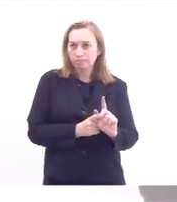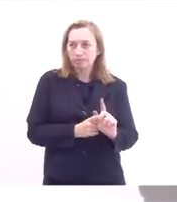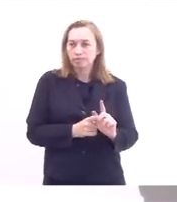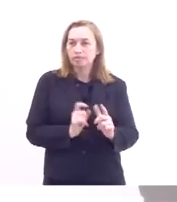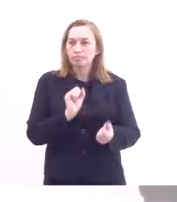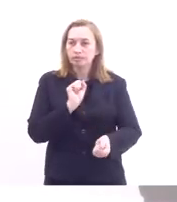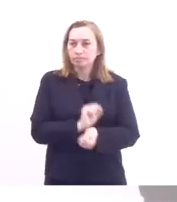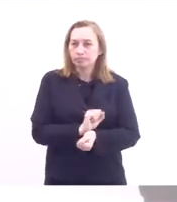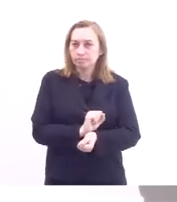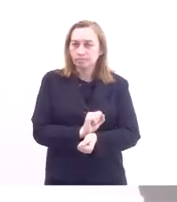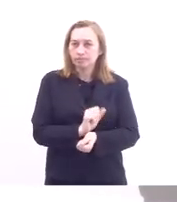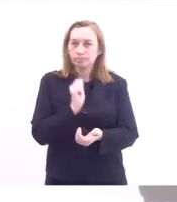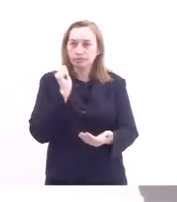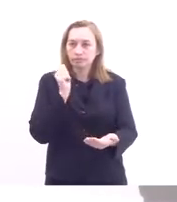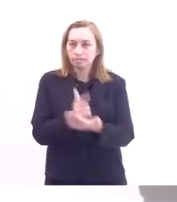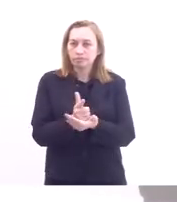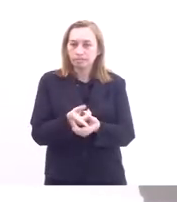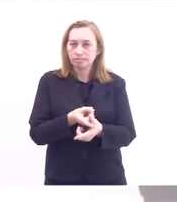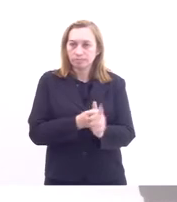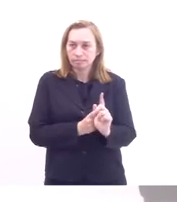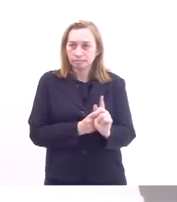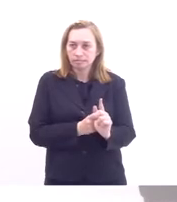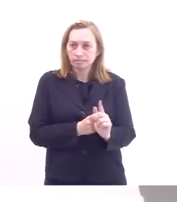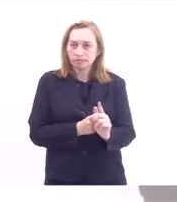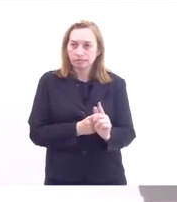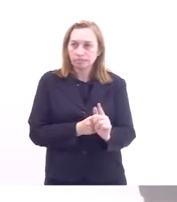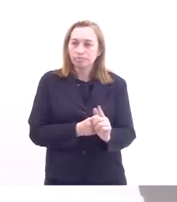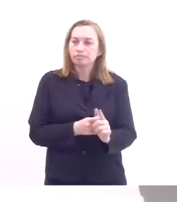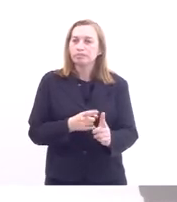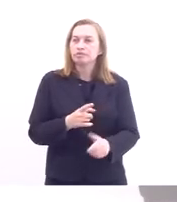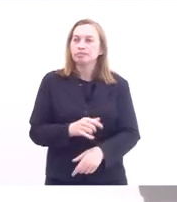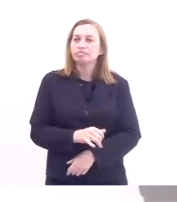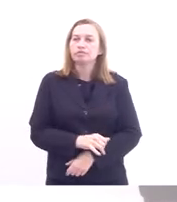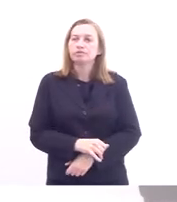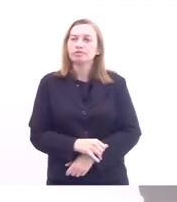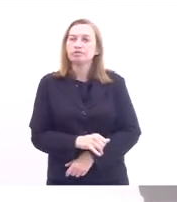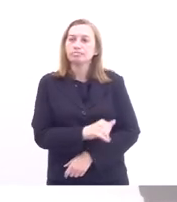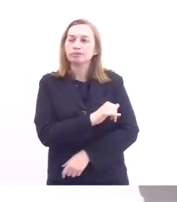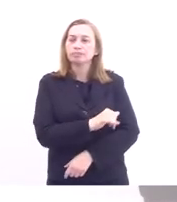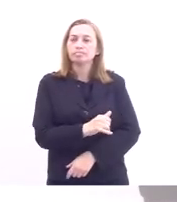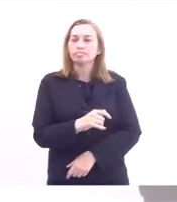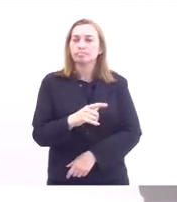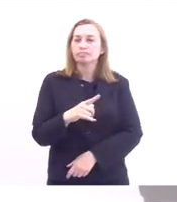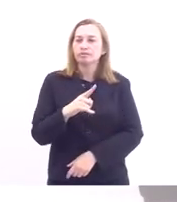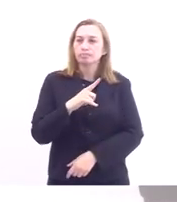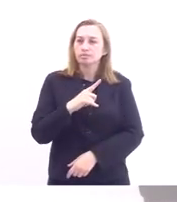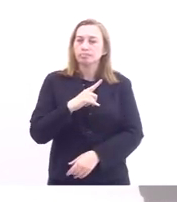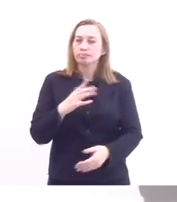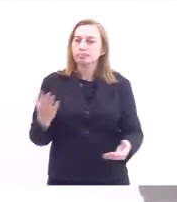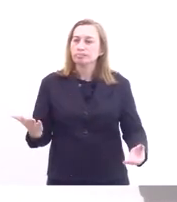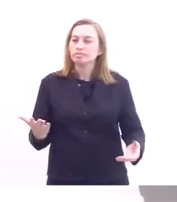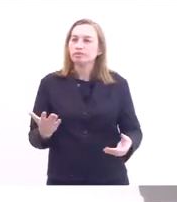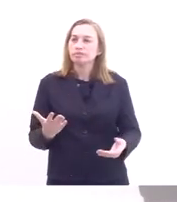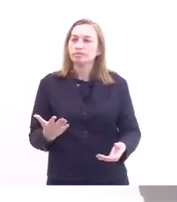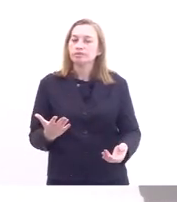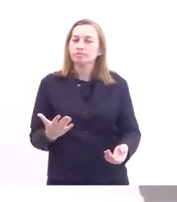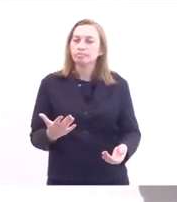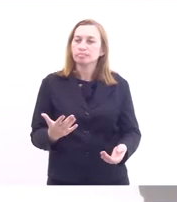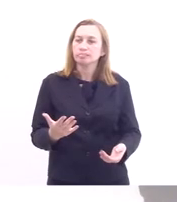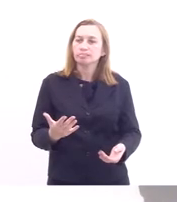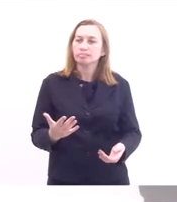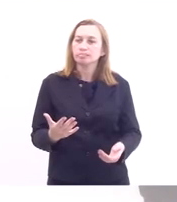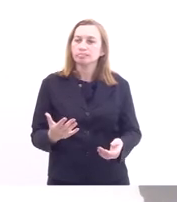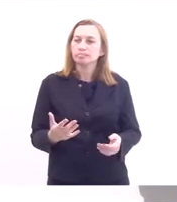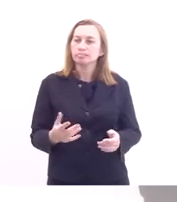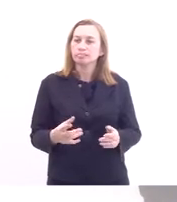suspensão do pagamento da dívida. O Rio tem a liminar, né, em favor dele, suspendendo o pagamento da dívida